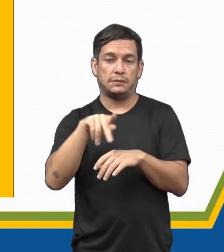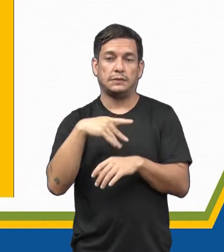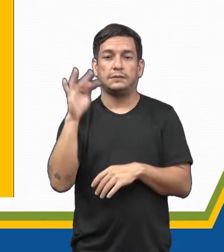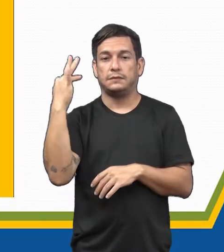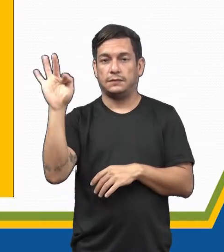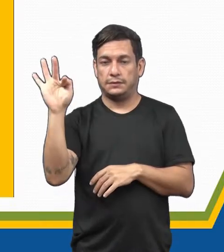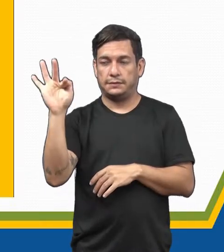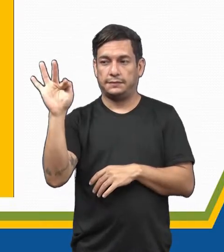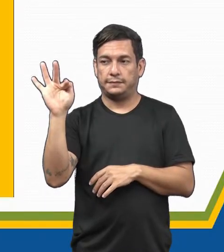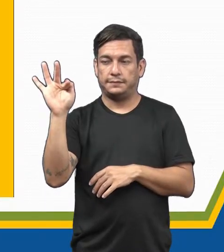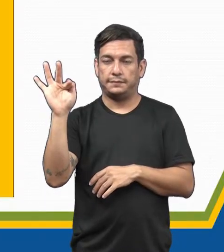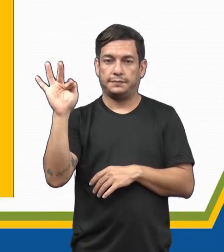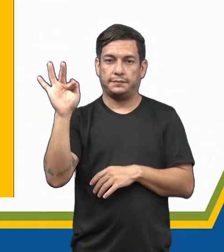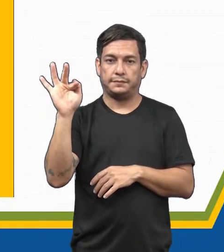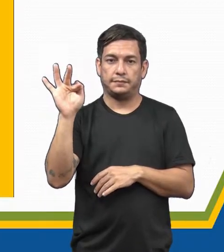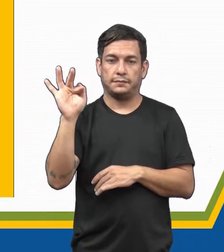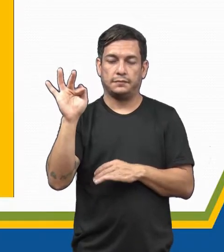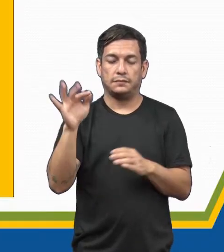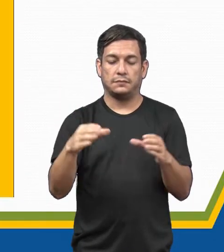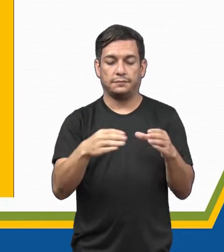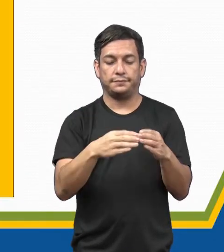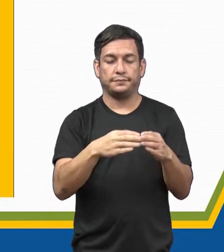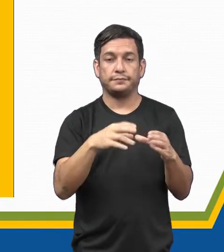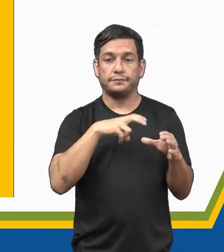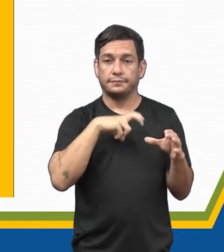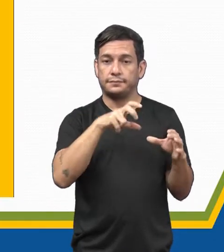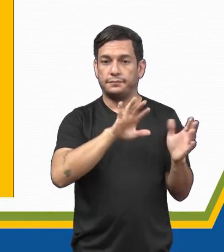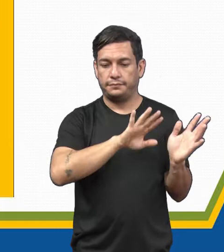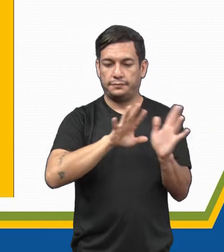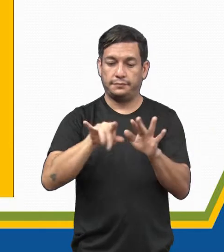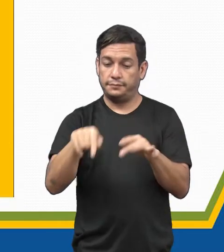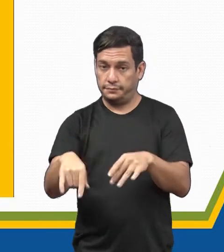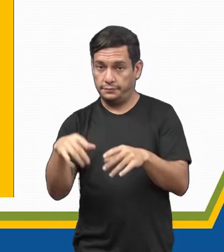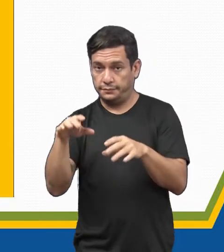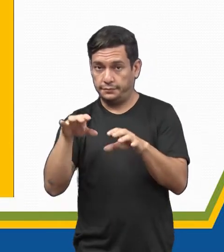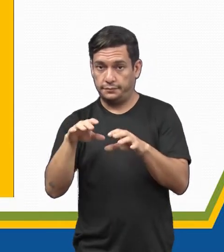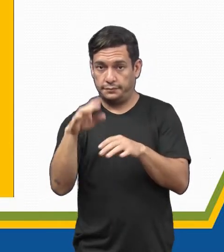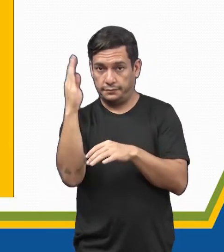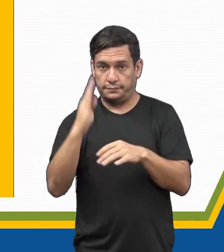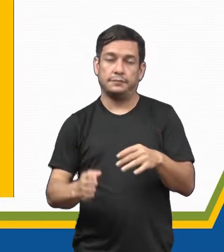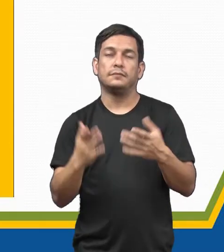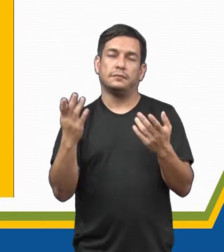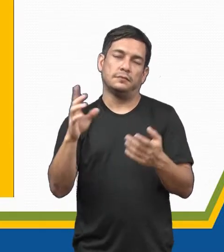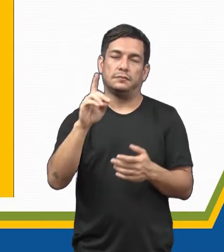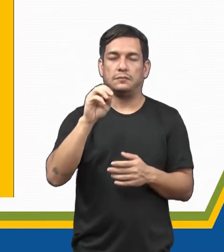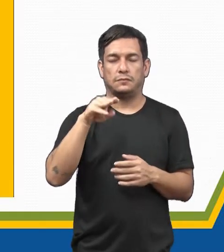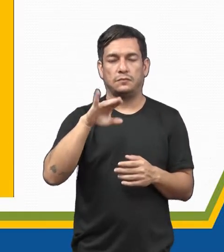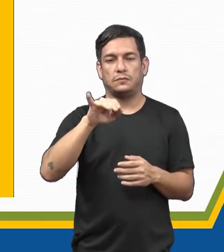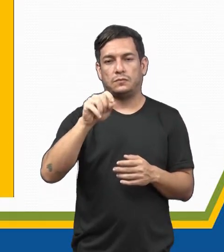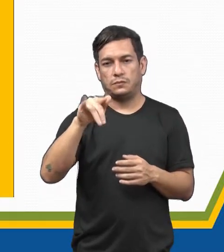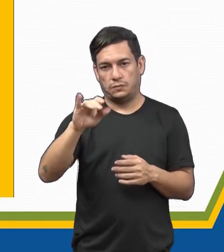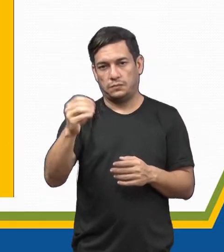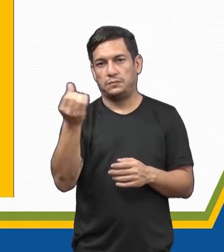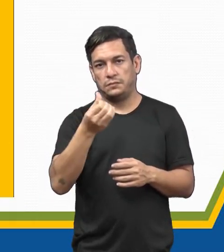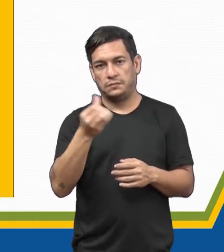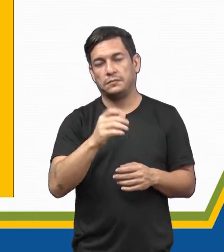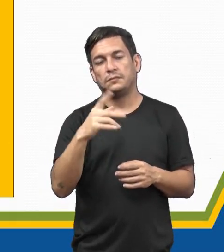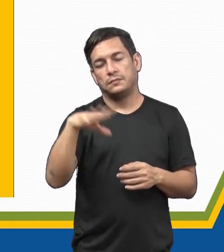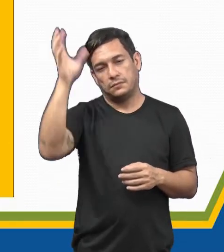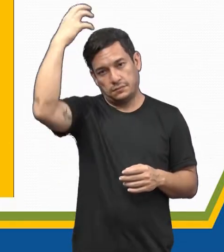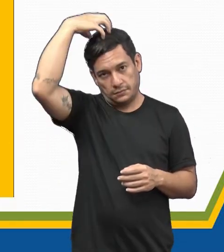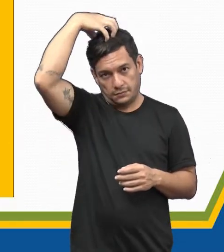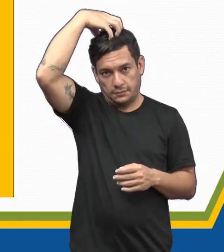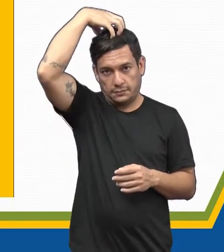a corte portuguesa veio para o Brasil. É claro que Dom João VI, que na época era o